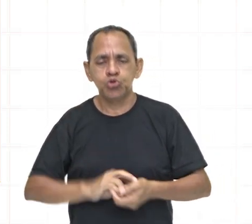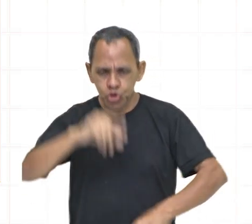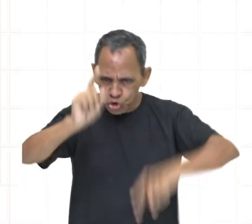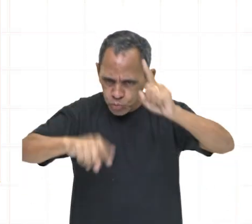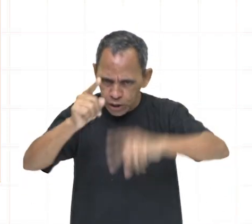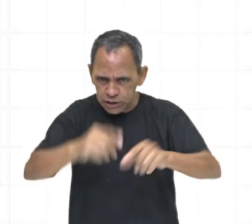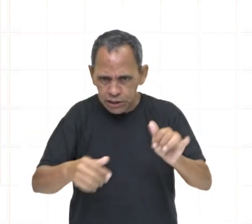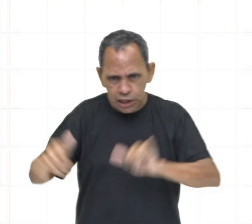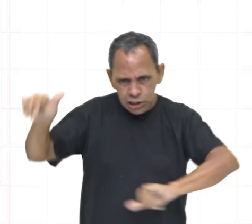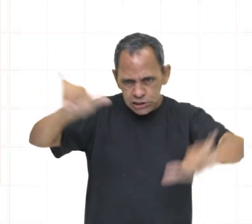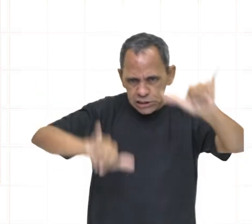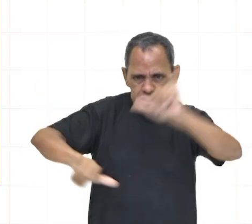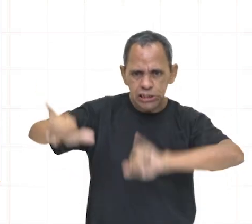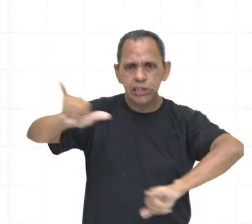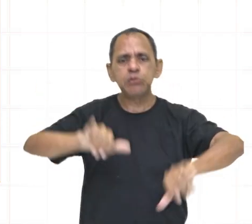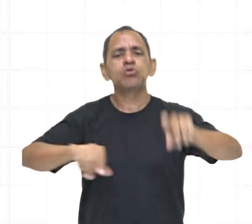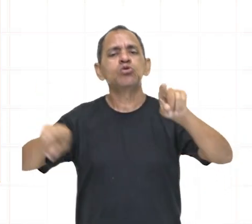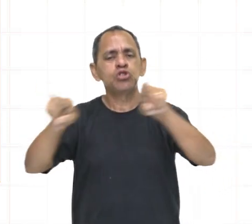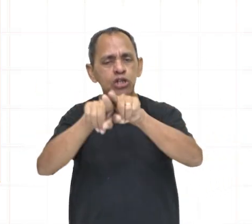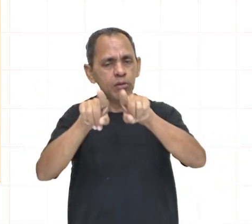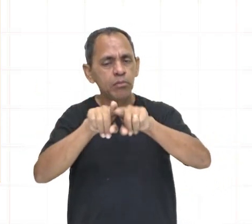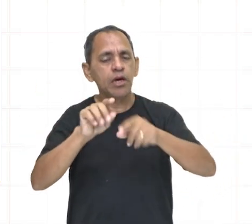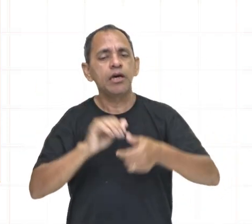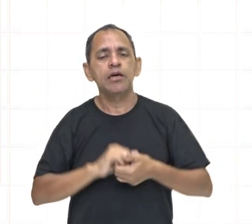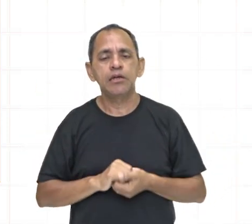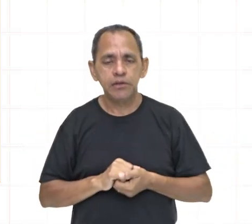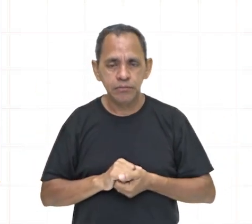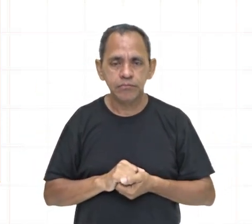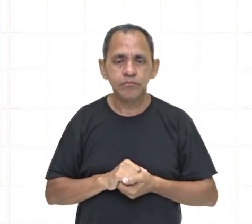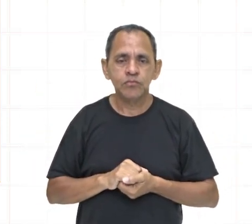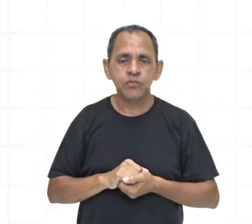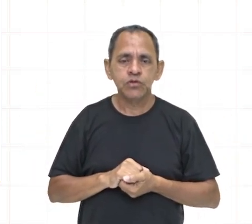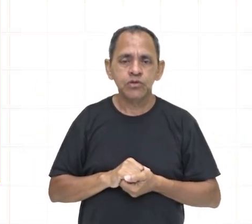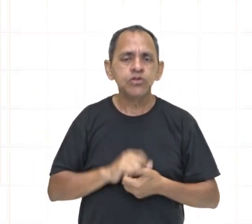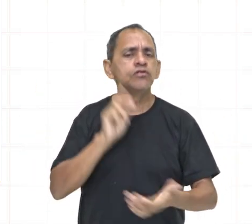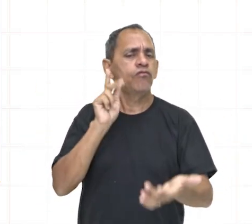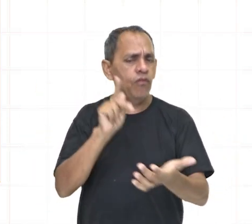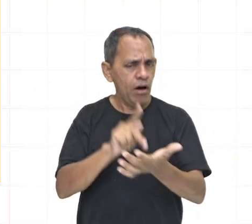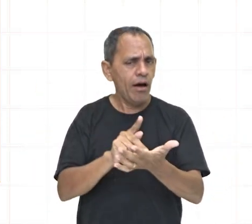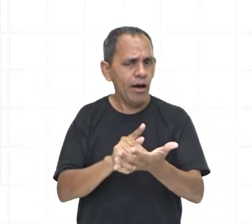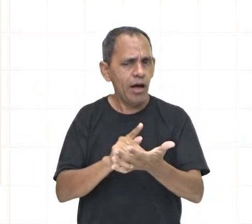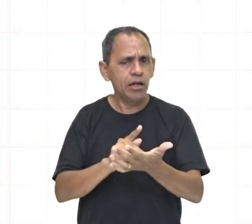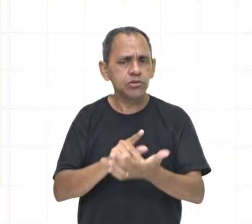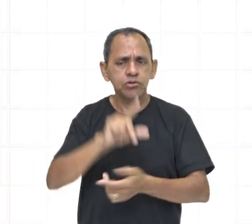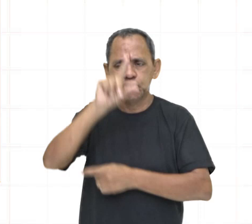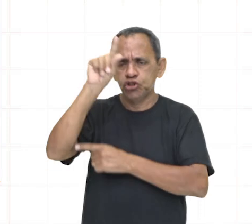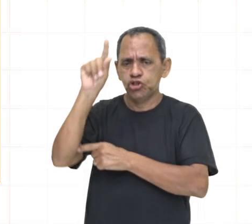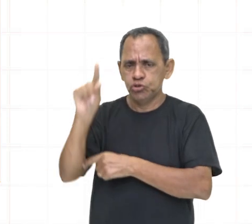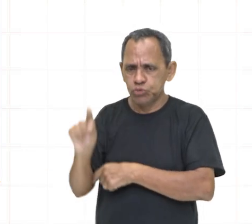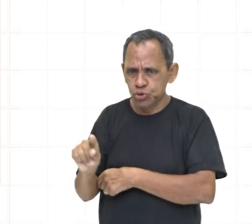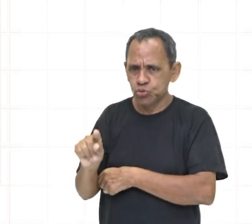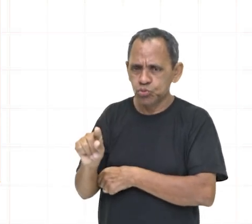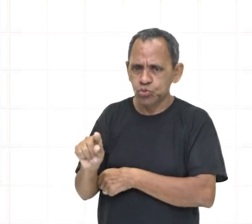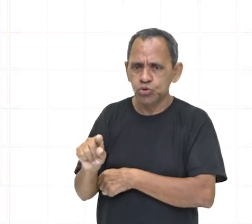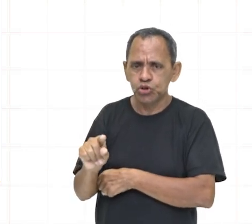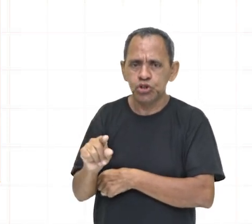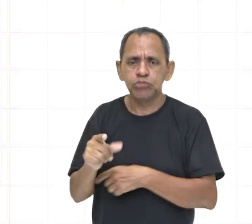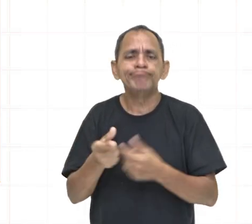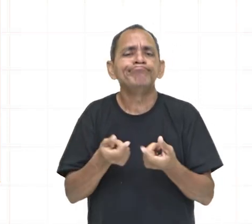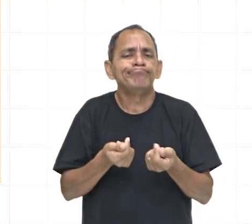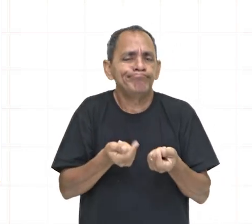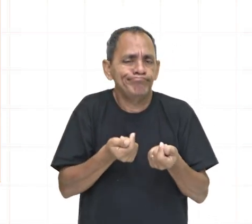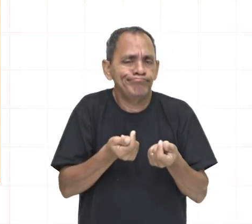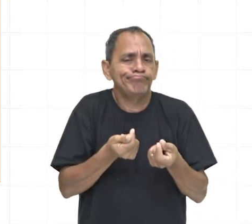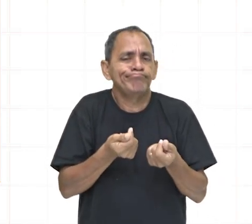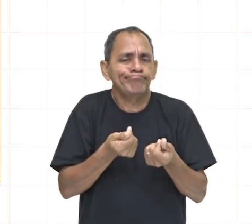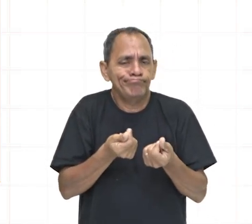de pesticidas, isso acaba reduzindo os custos, né, e também o